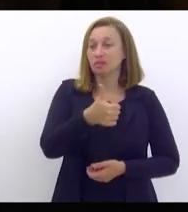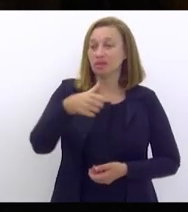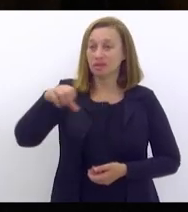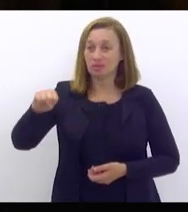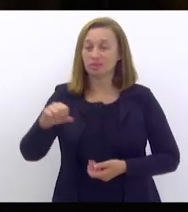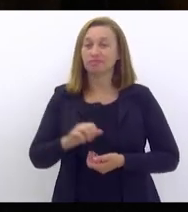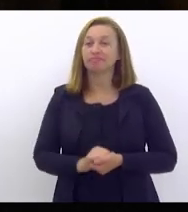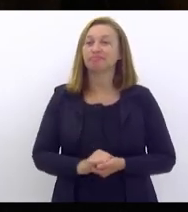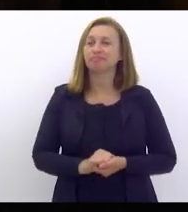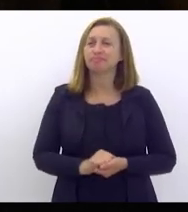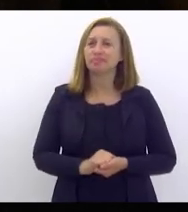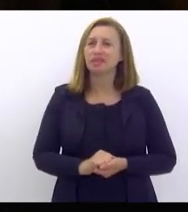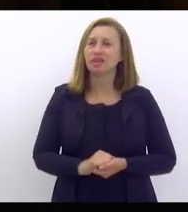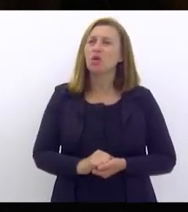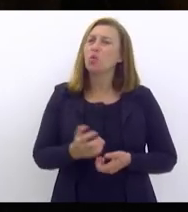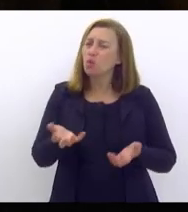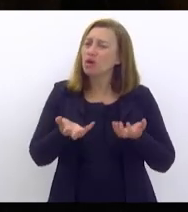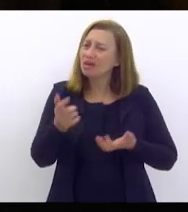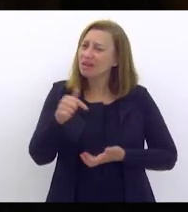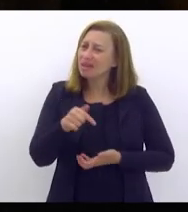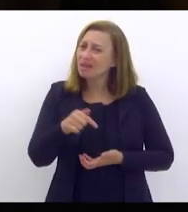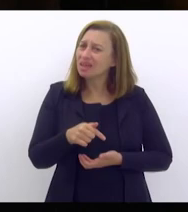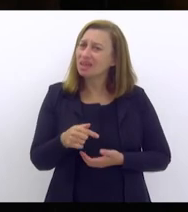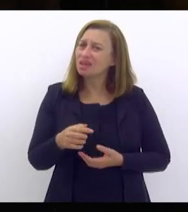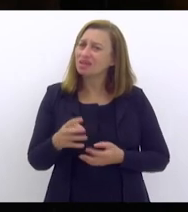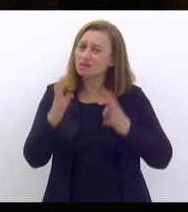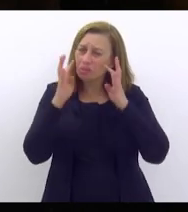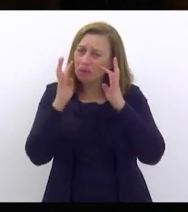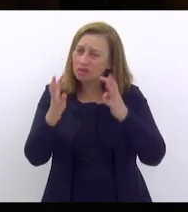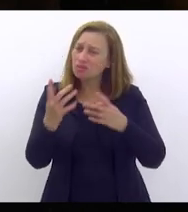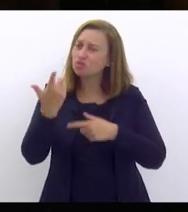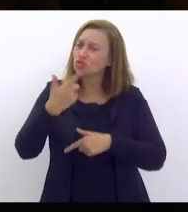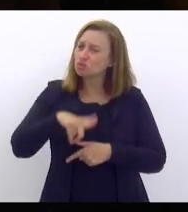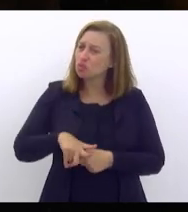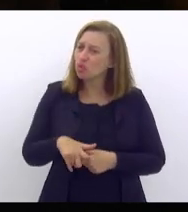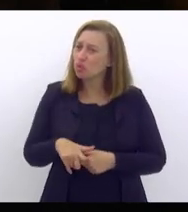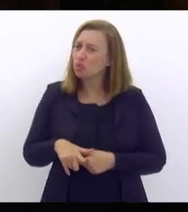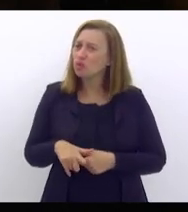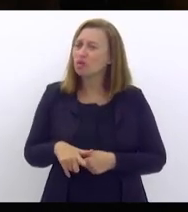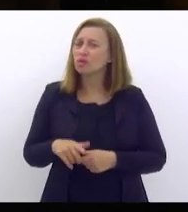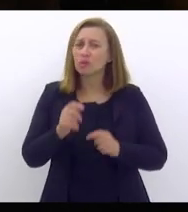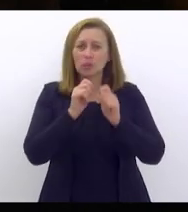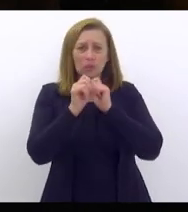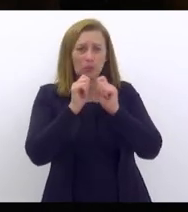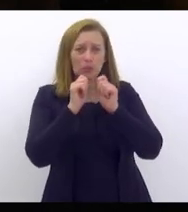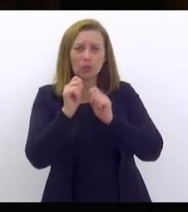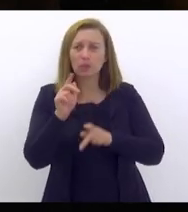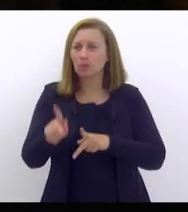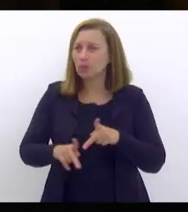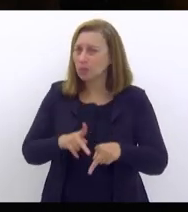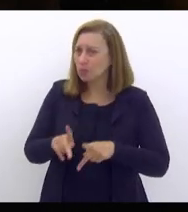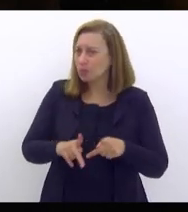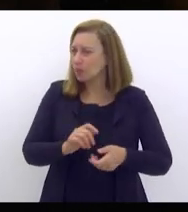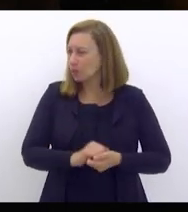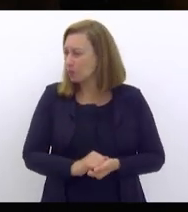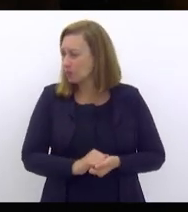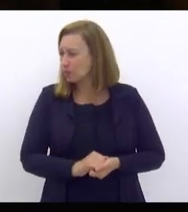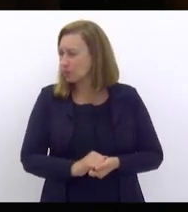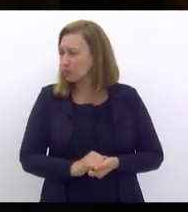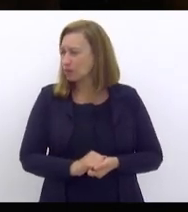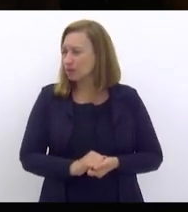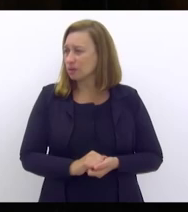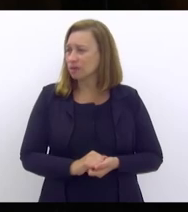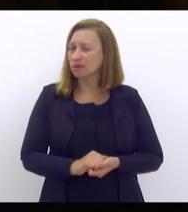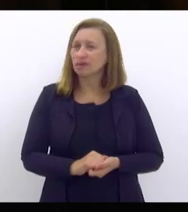2018. Mas eu quero aqui chamar a atenção, mais uma vez, da imprensa e da população, porque todas